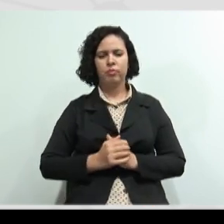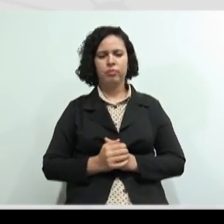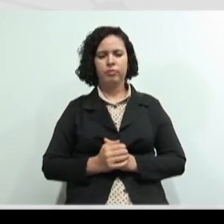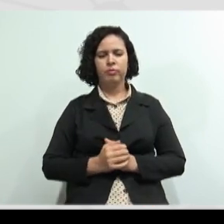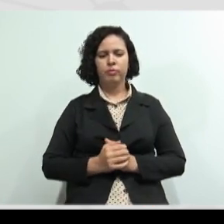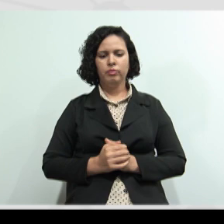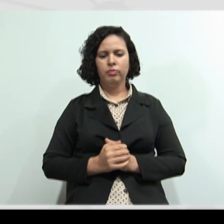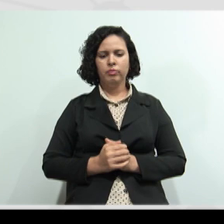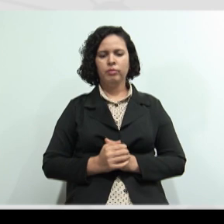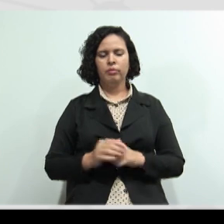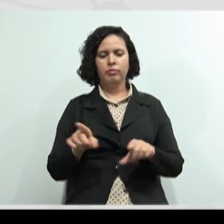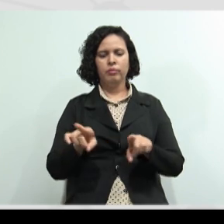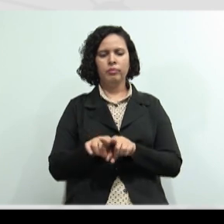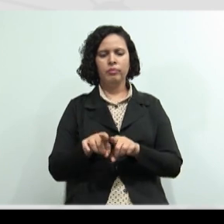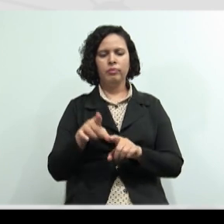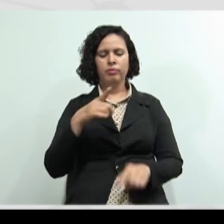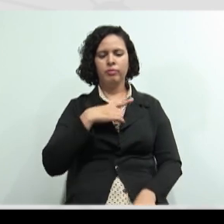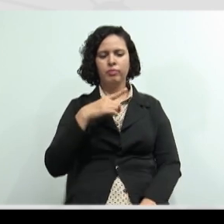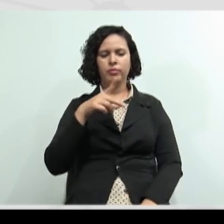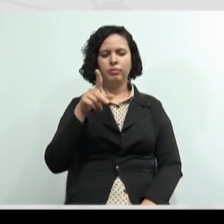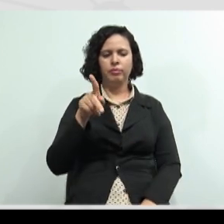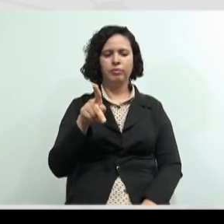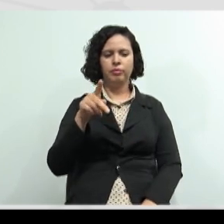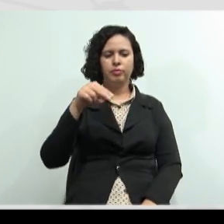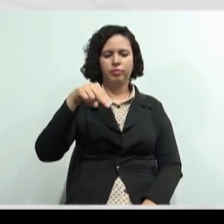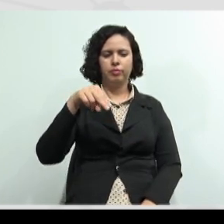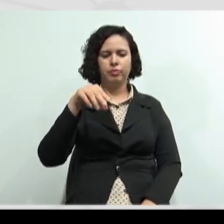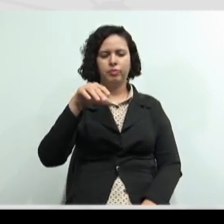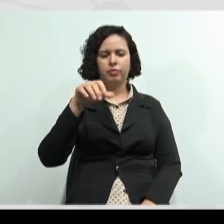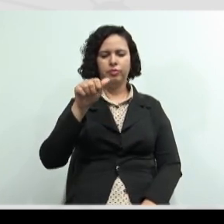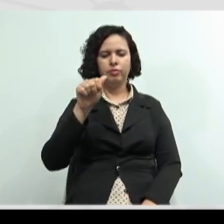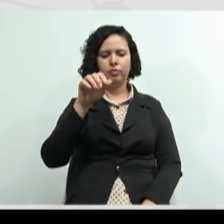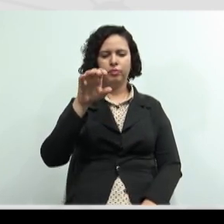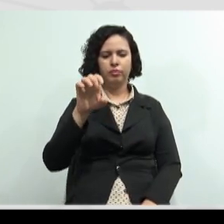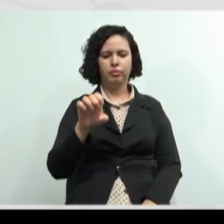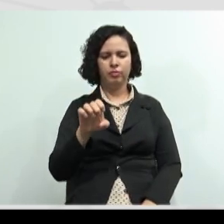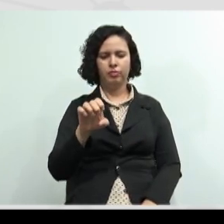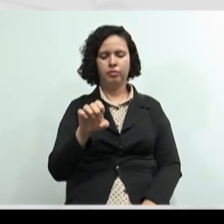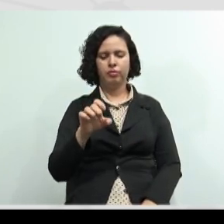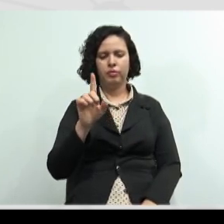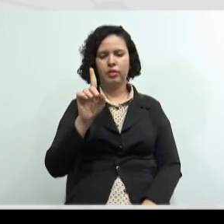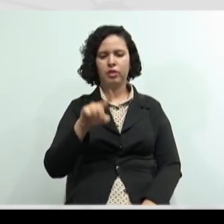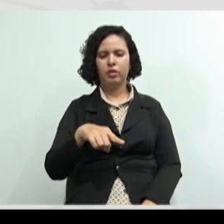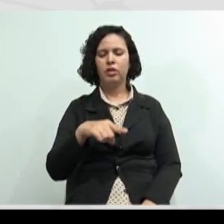O Programa Nacional de Alimentação Escolar, que é o